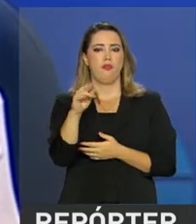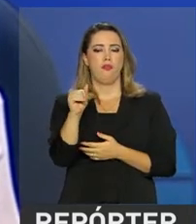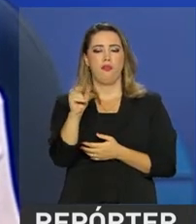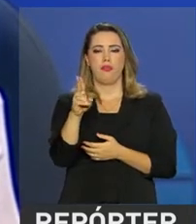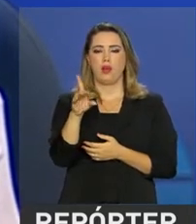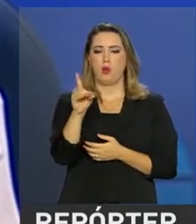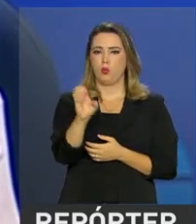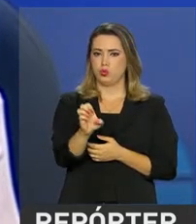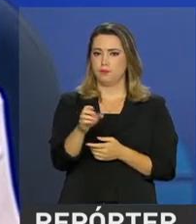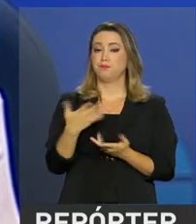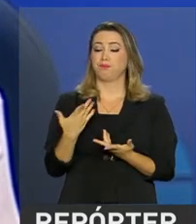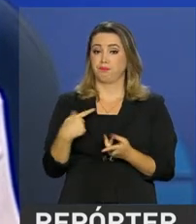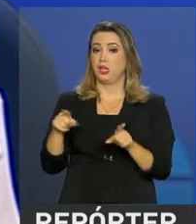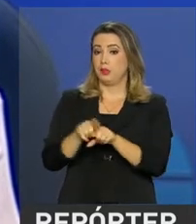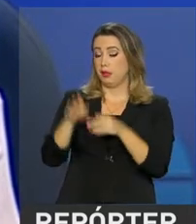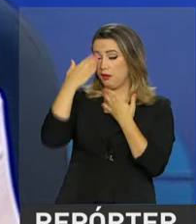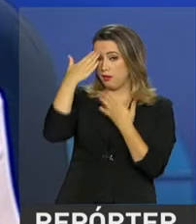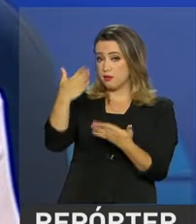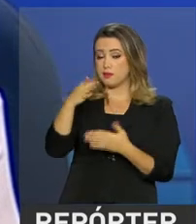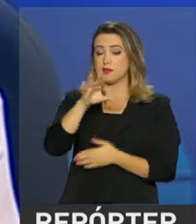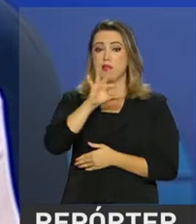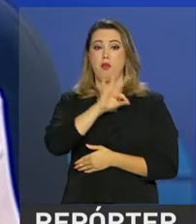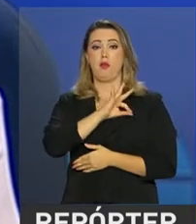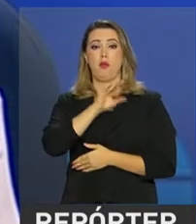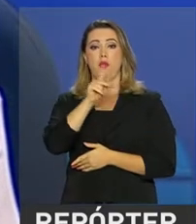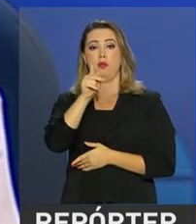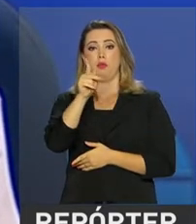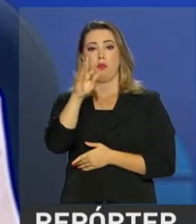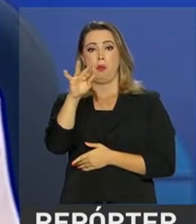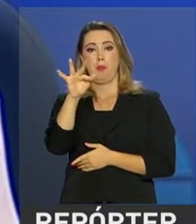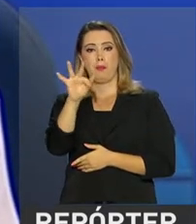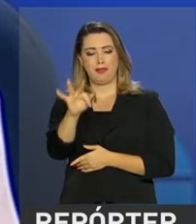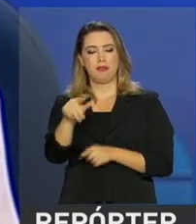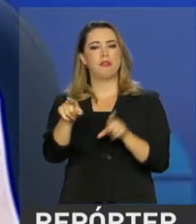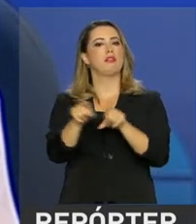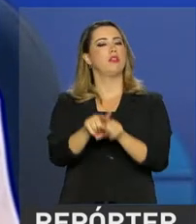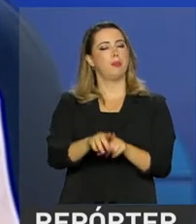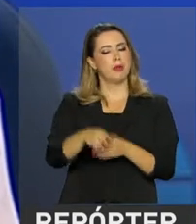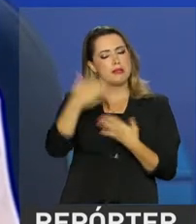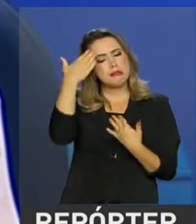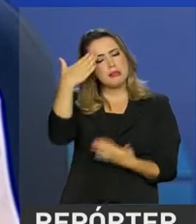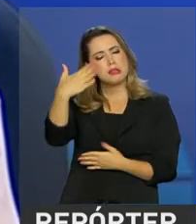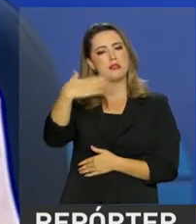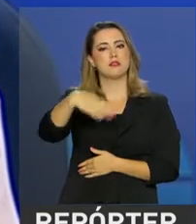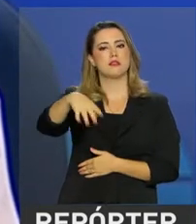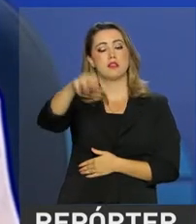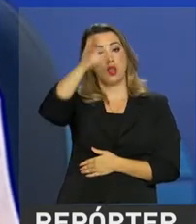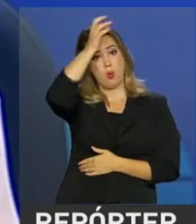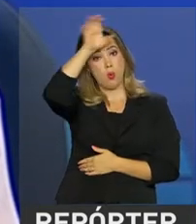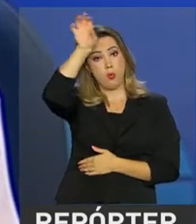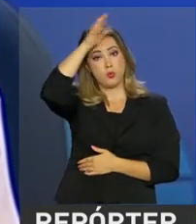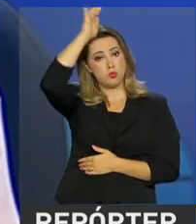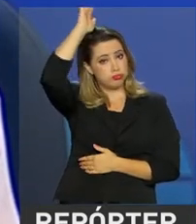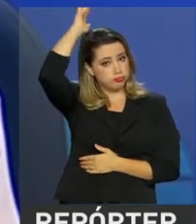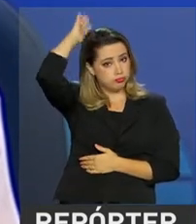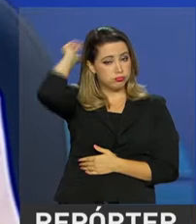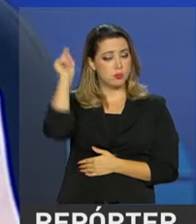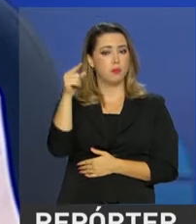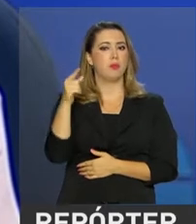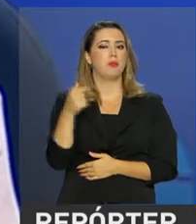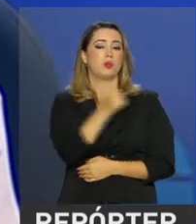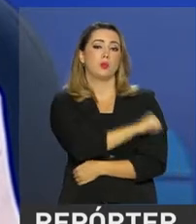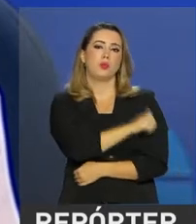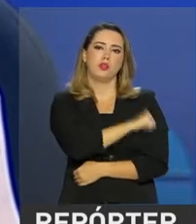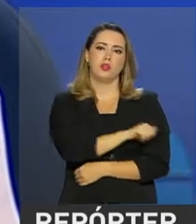nossa gratidão e reconhecimento. Corpo de Bombeiros Militar do Estado do Rio e de outros